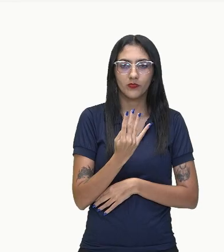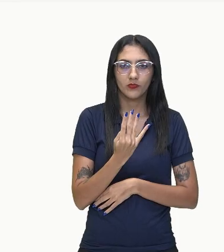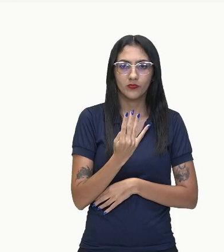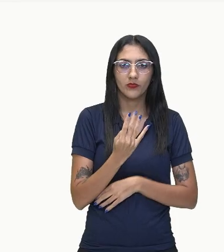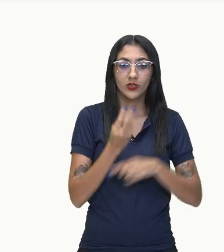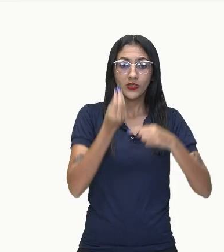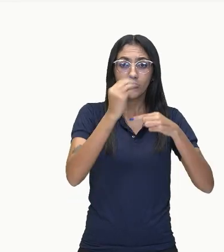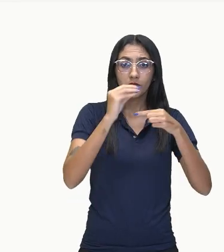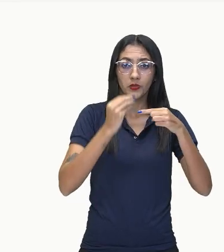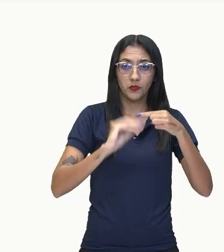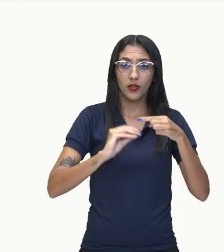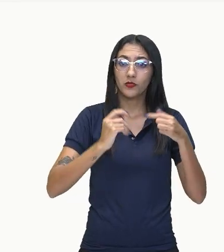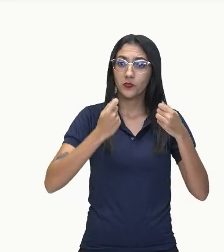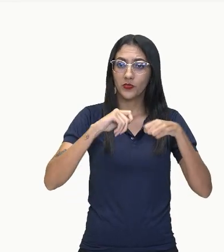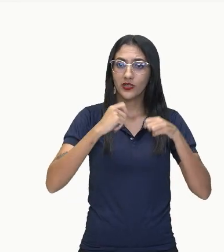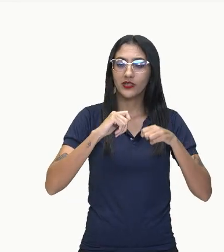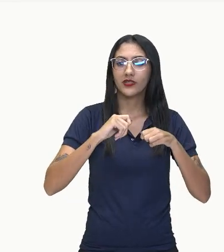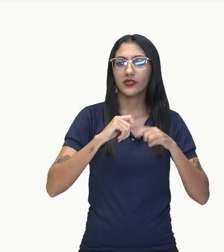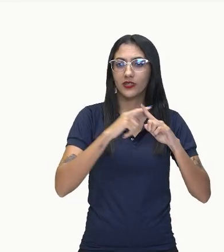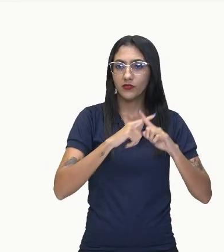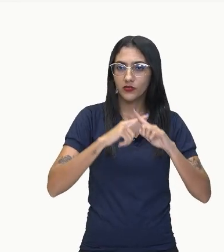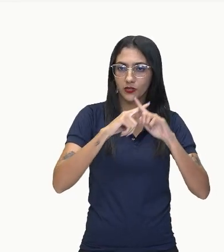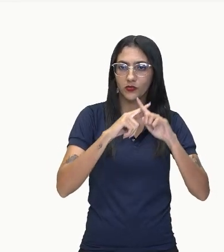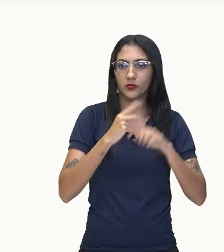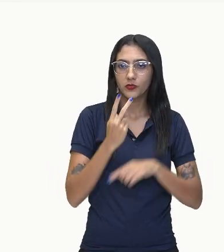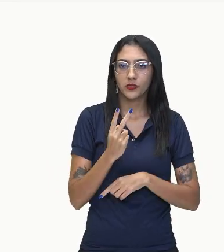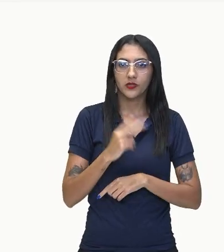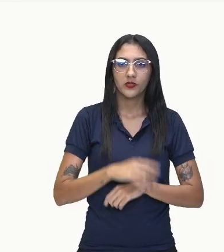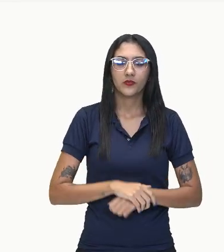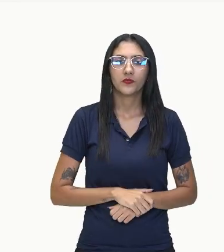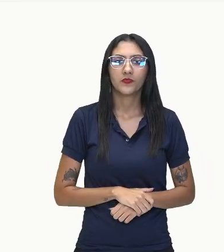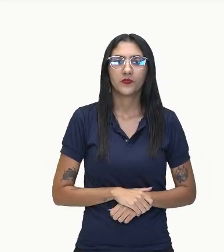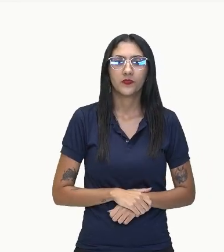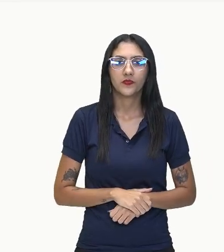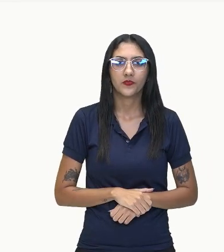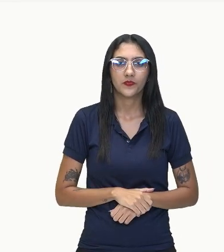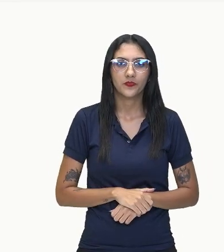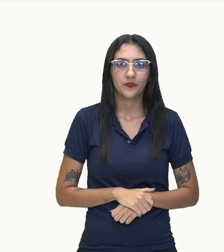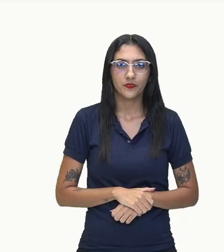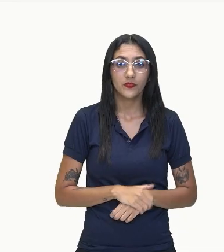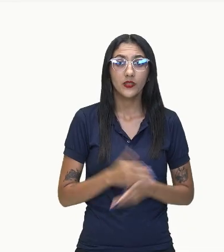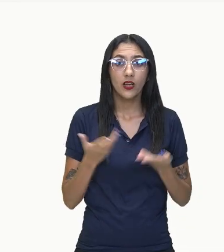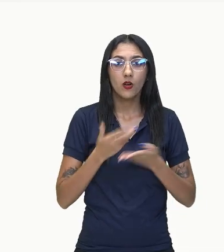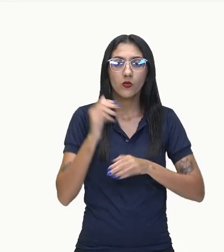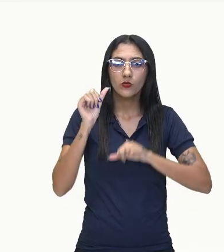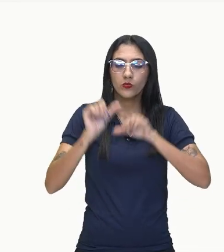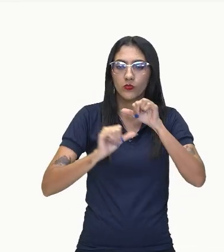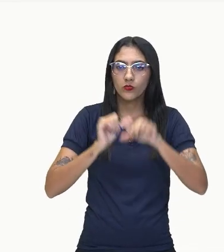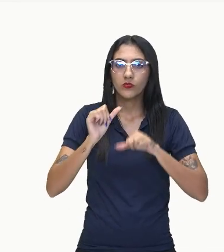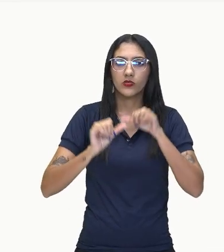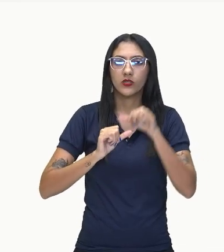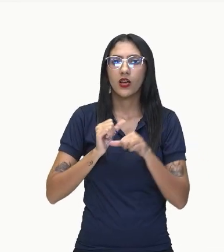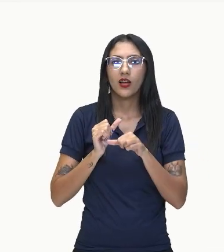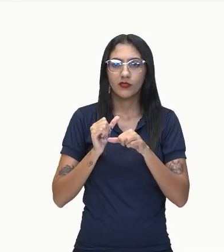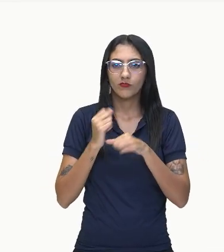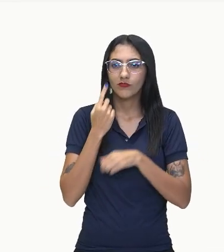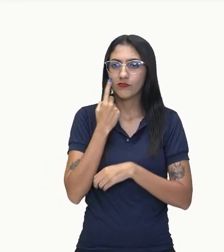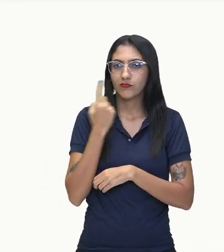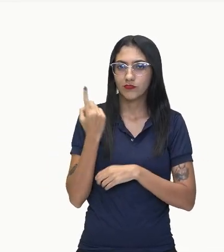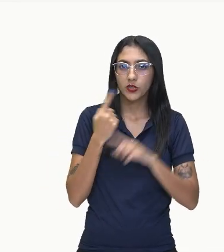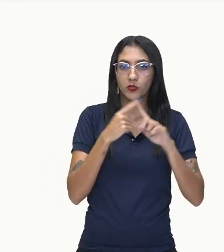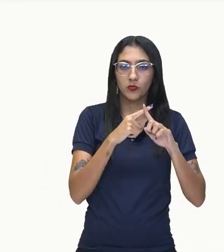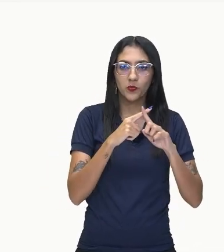ser elevados ao quadrado. Agora, nós vamos fazer o jogo de sinal aqui, do menos 4 com menos